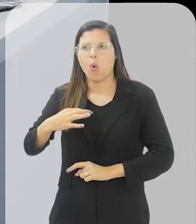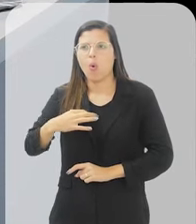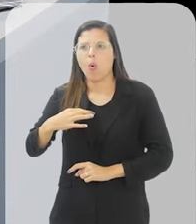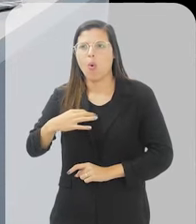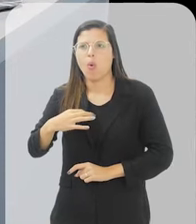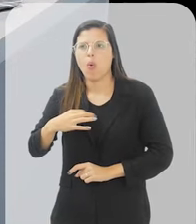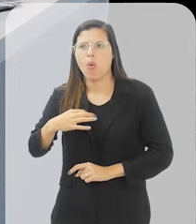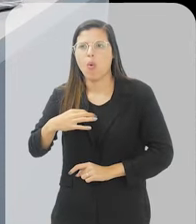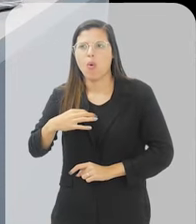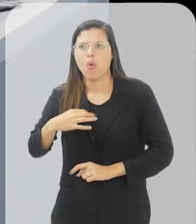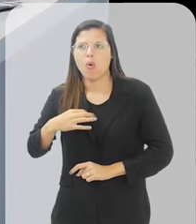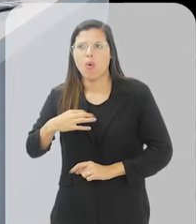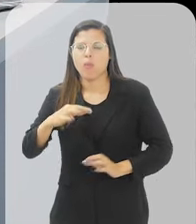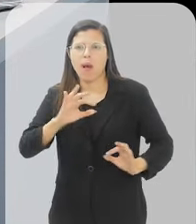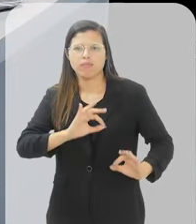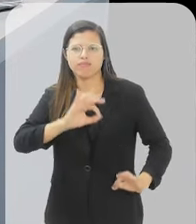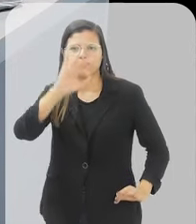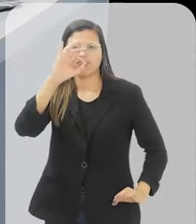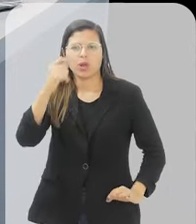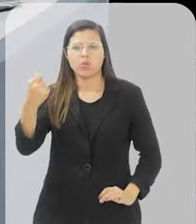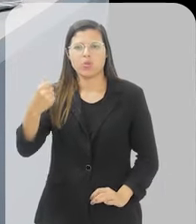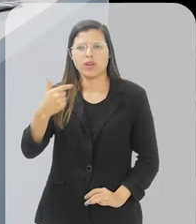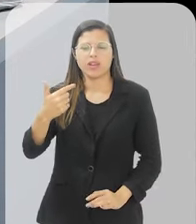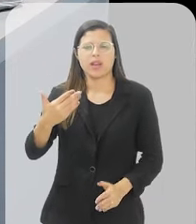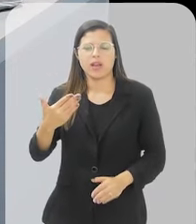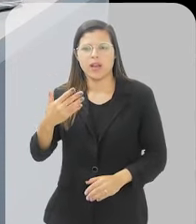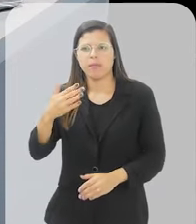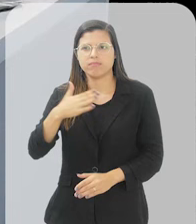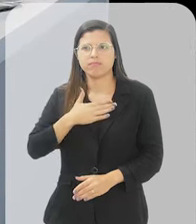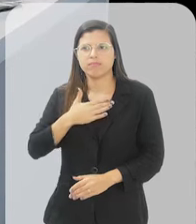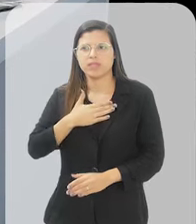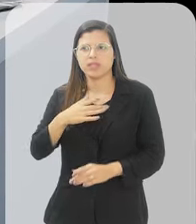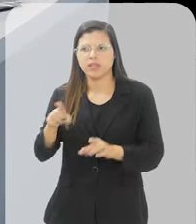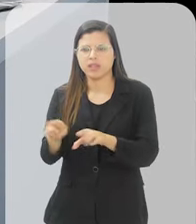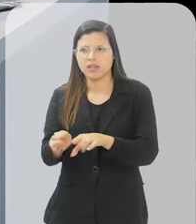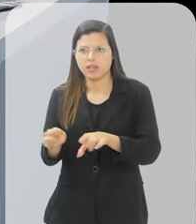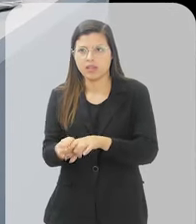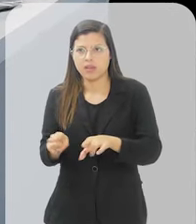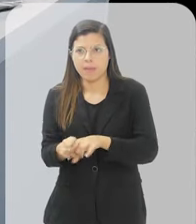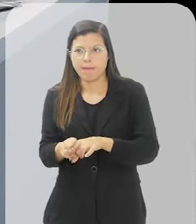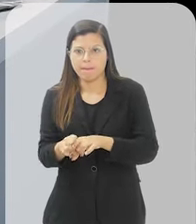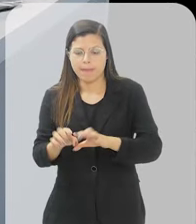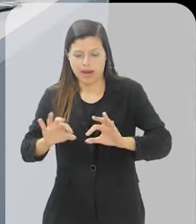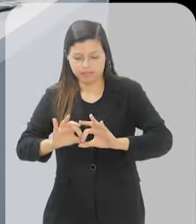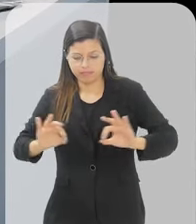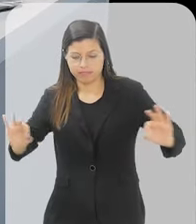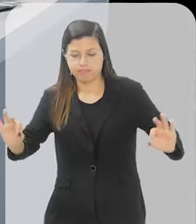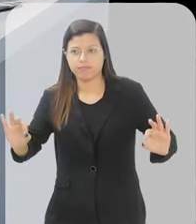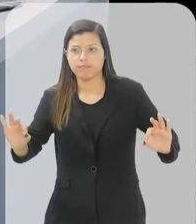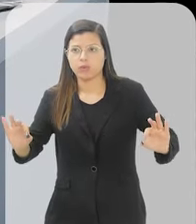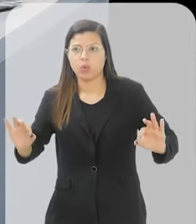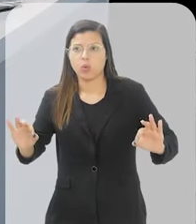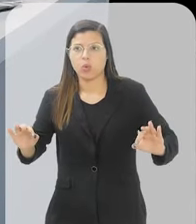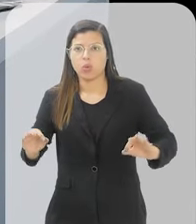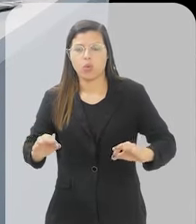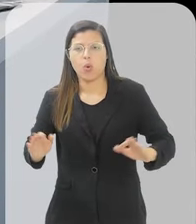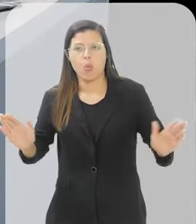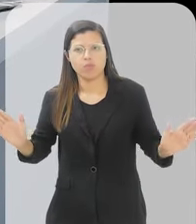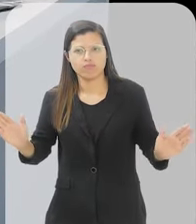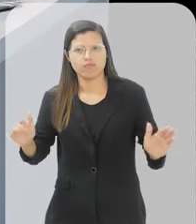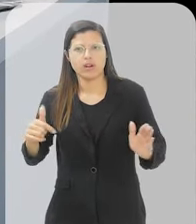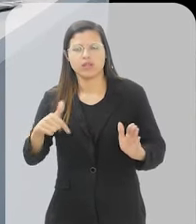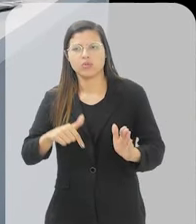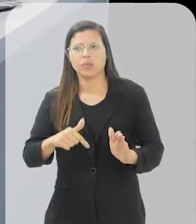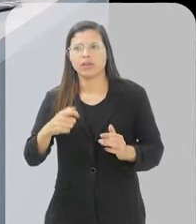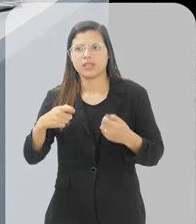fique maior do que a altura, maior do que a É, minha aí altura. você perde a proporção, E né? a largura, a ferragem, ela tem que terminar onde termina. Quando eu abro meus braços,